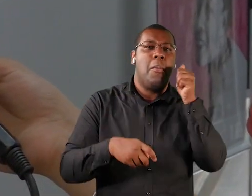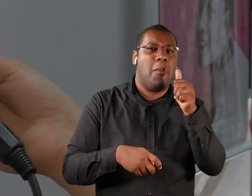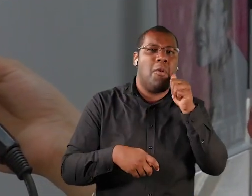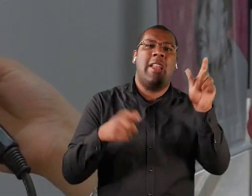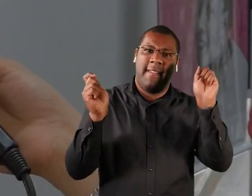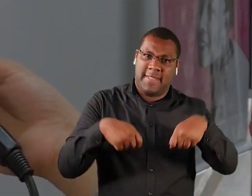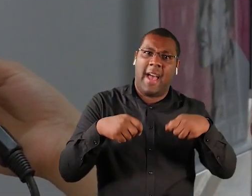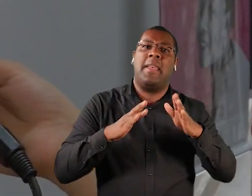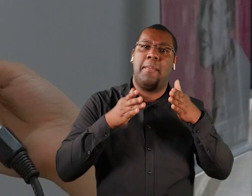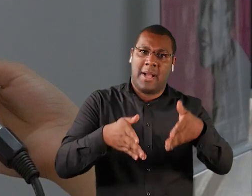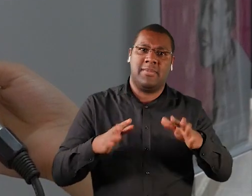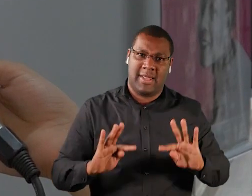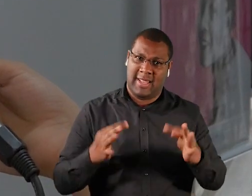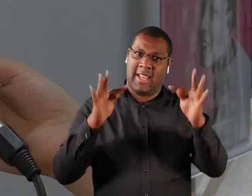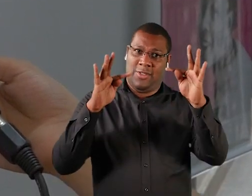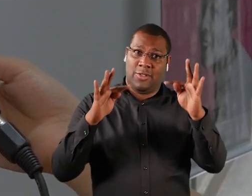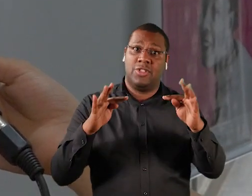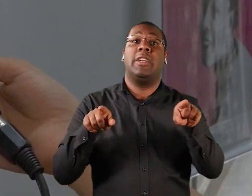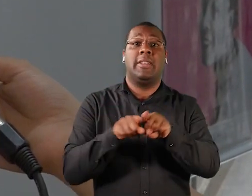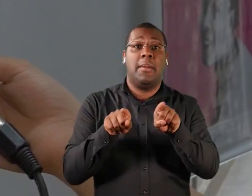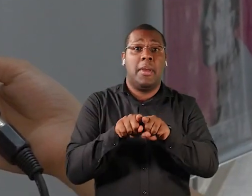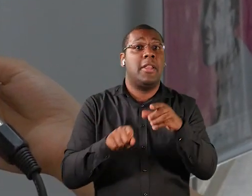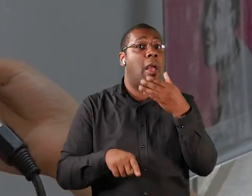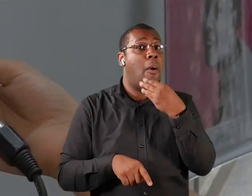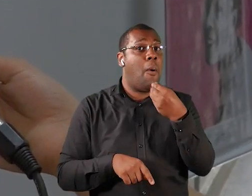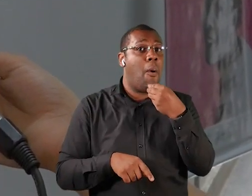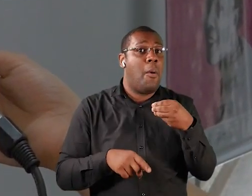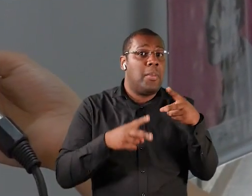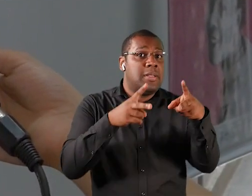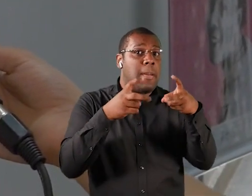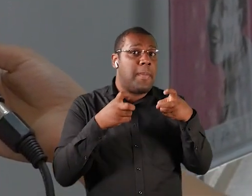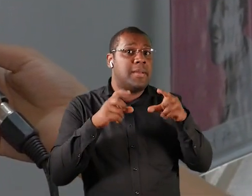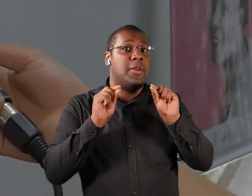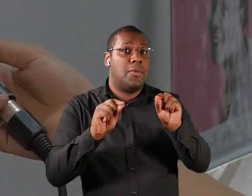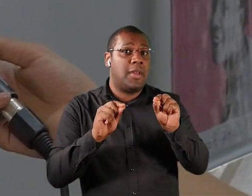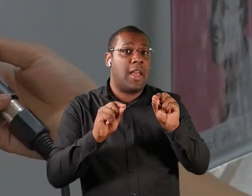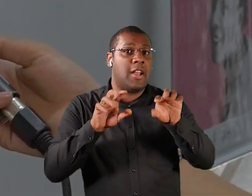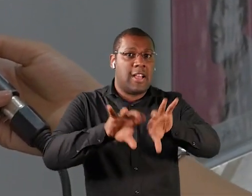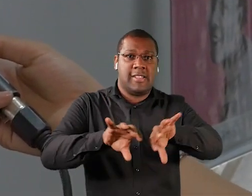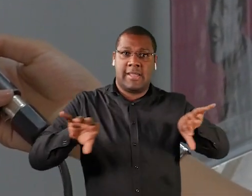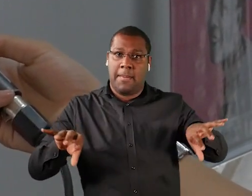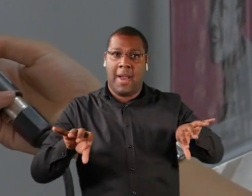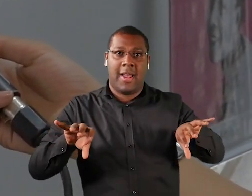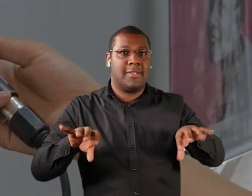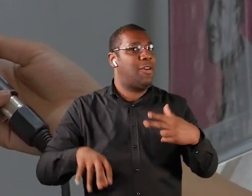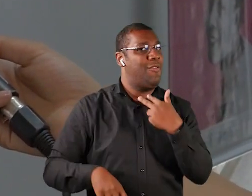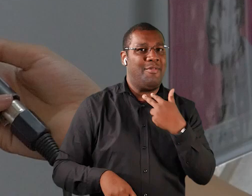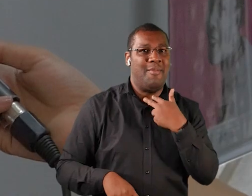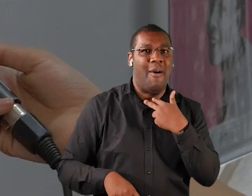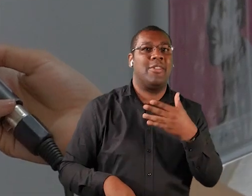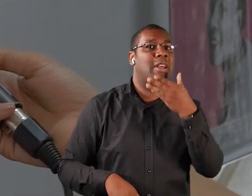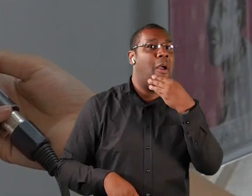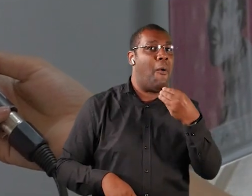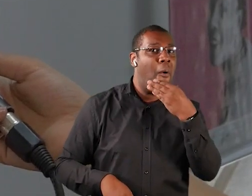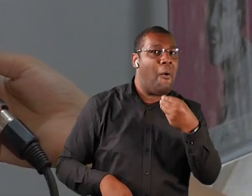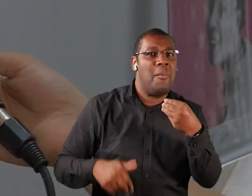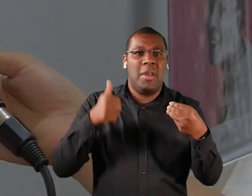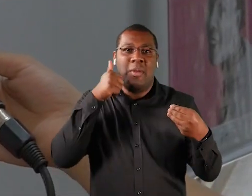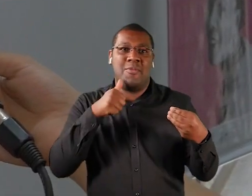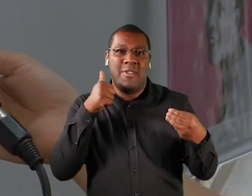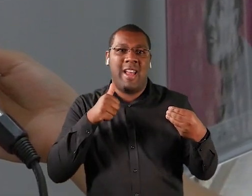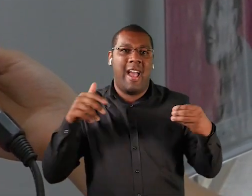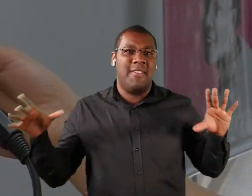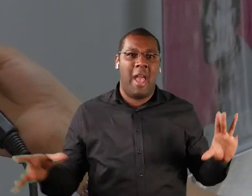segundo, que os meninos estão percebendo que não existe essa divisão, que essa divisão não deveria existir, né? Que ambos